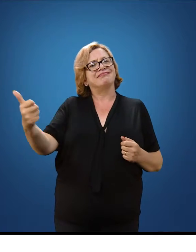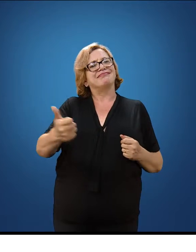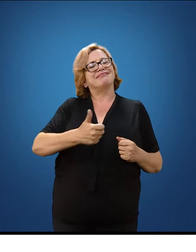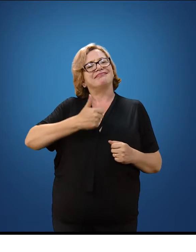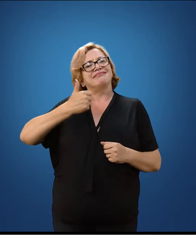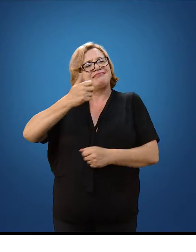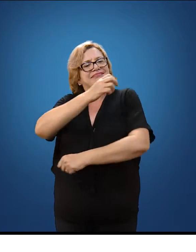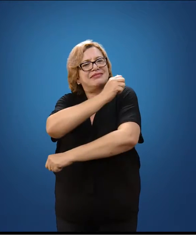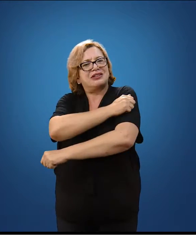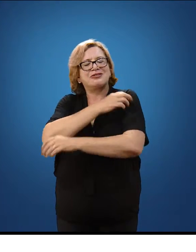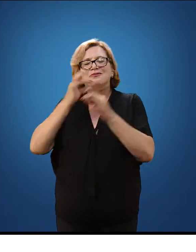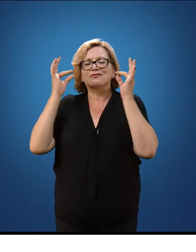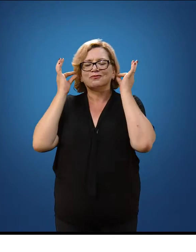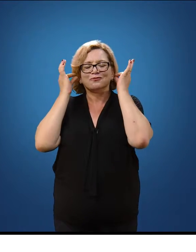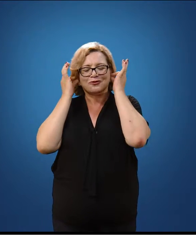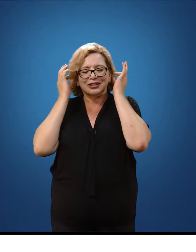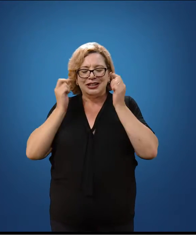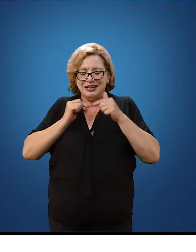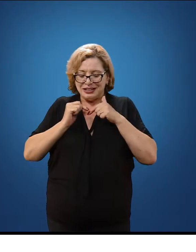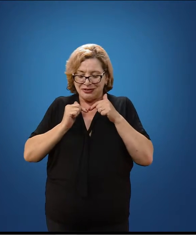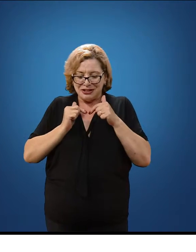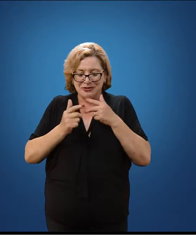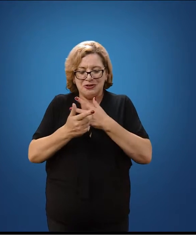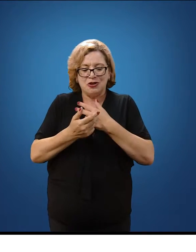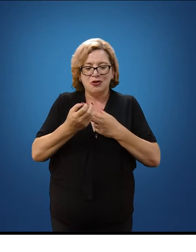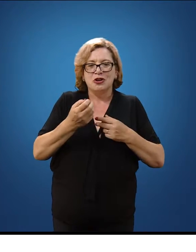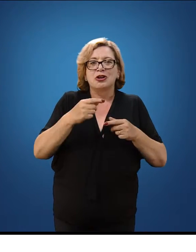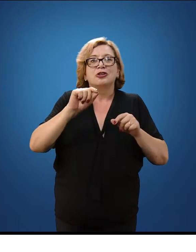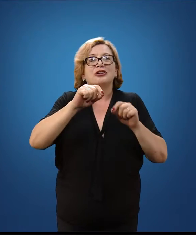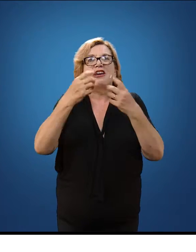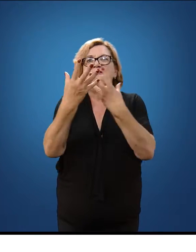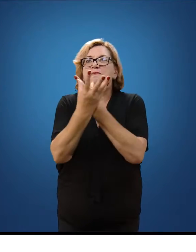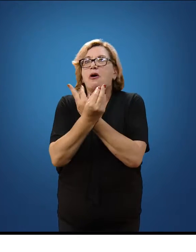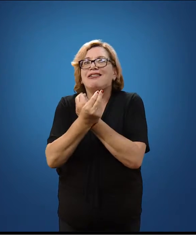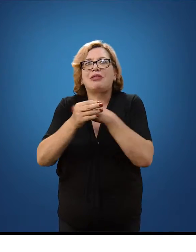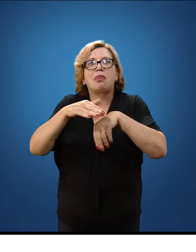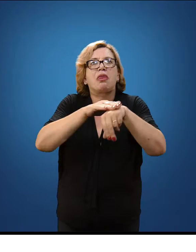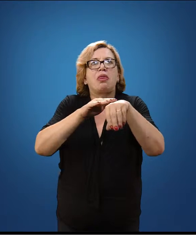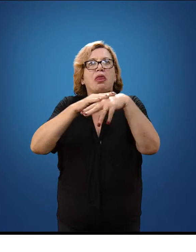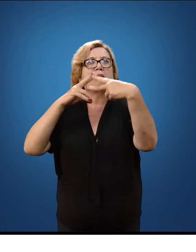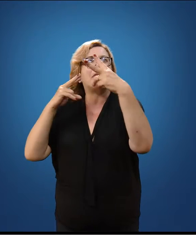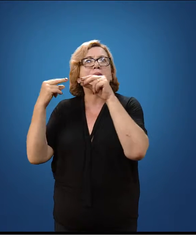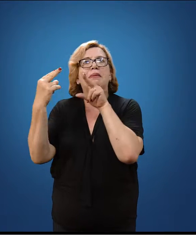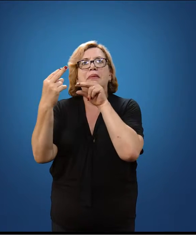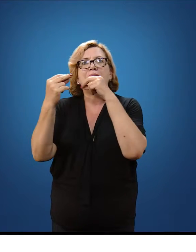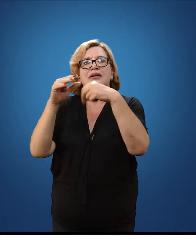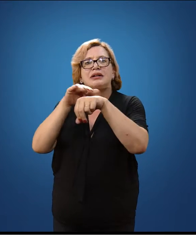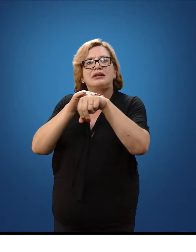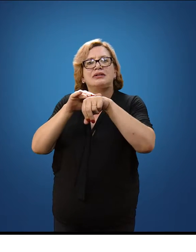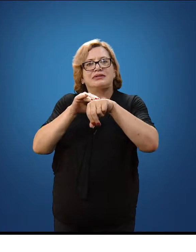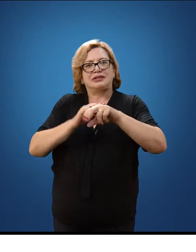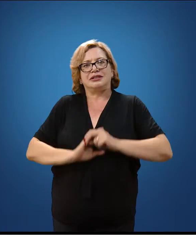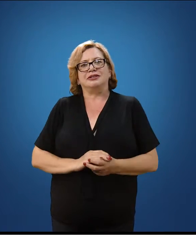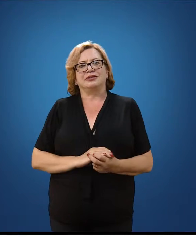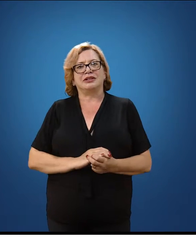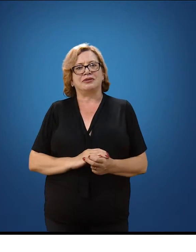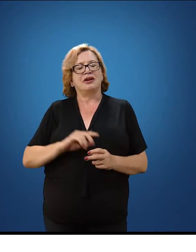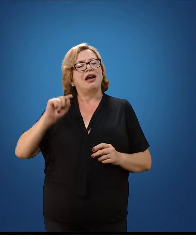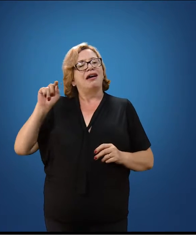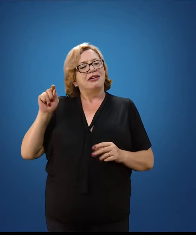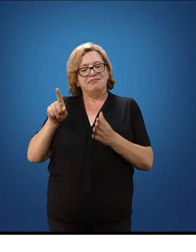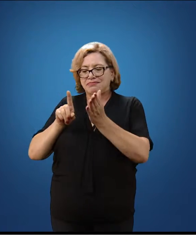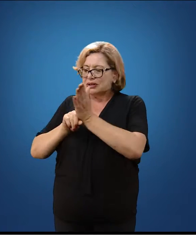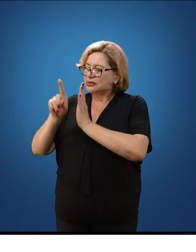aluno com fone de ouvido trabalhando do que vários conversando e tumultuando a sala de aula. E a pergunta que eu lhe faço é, esse engajamento dos